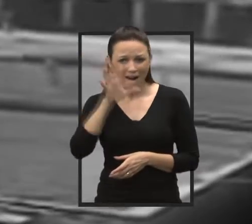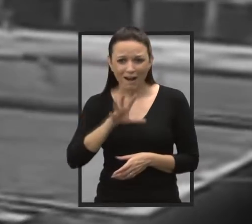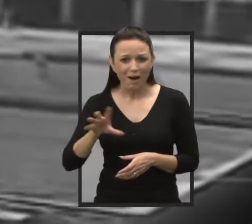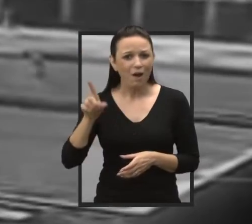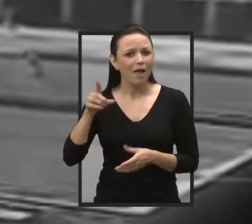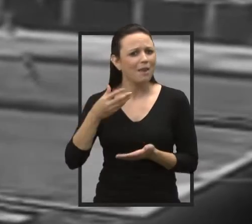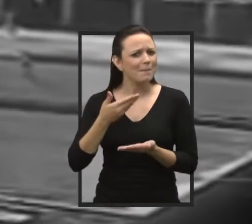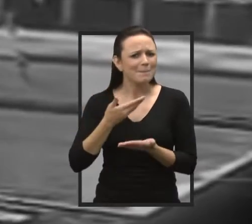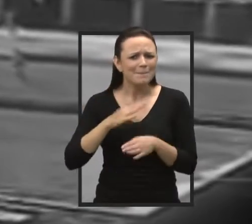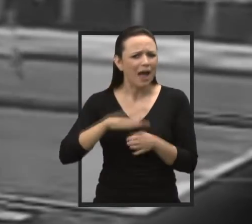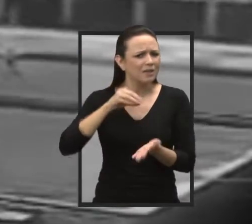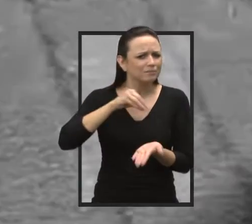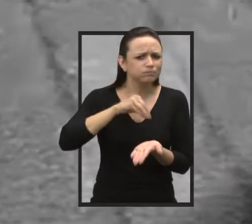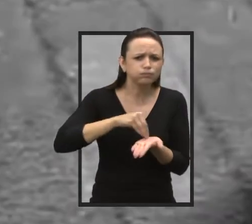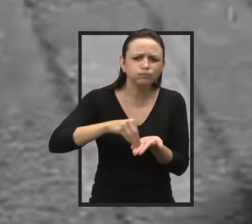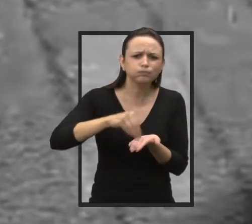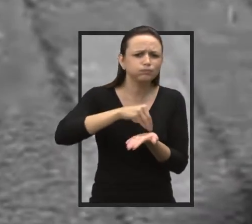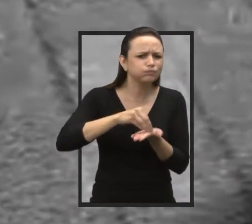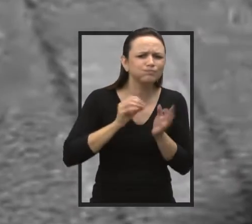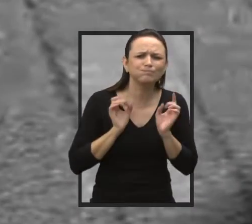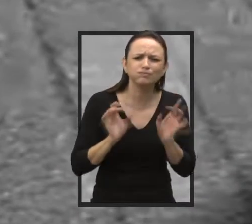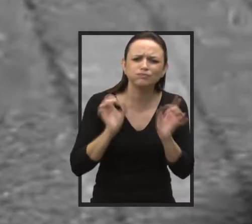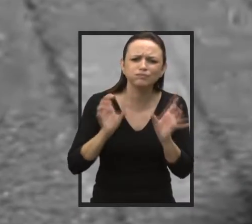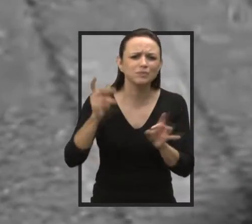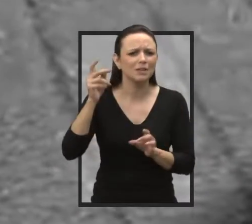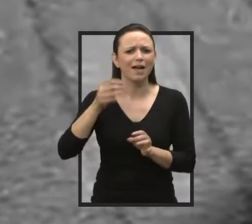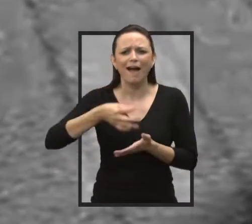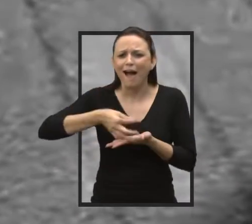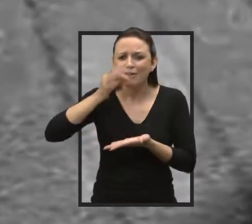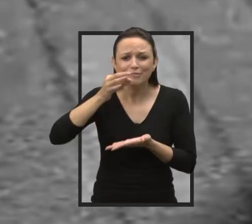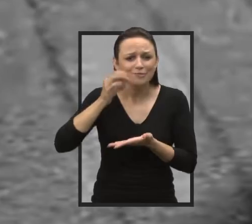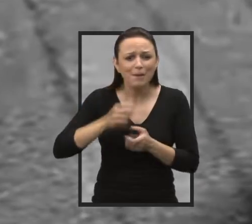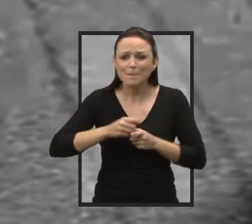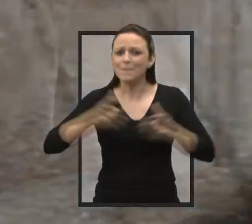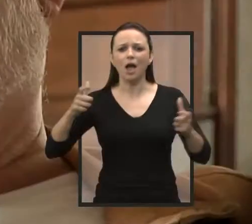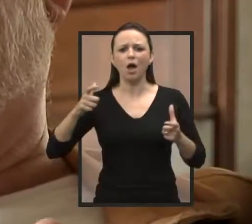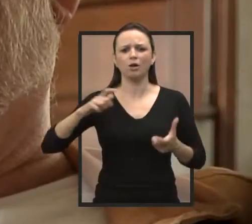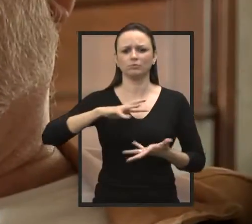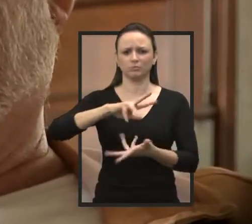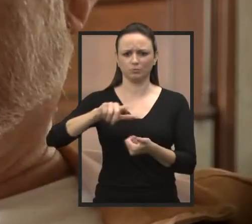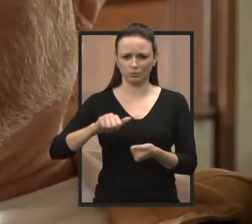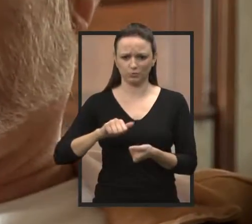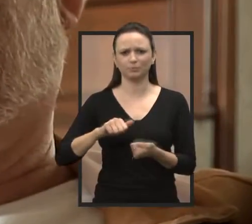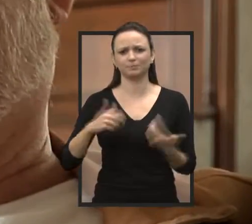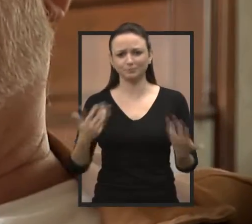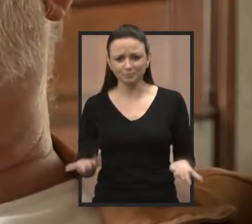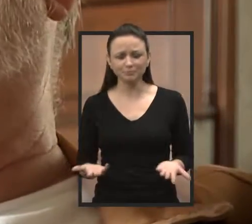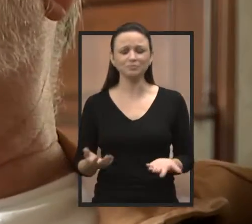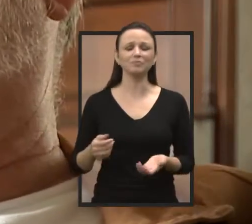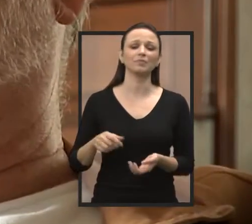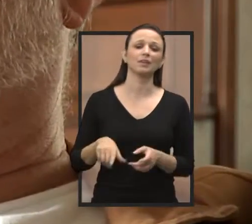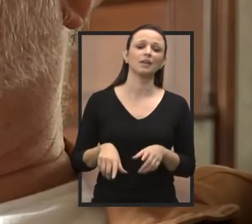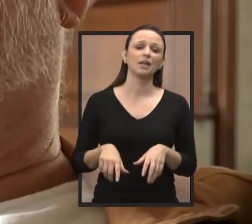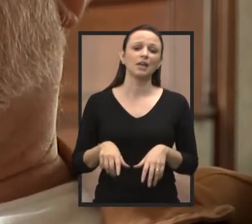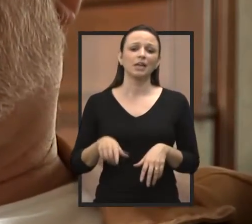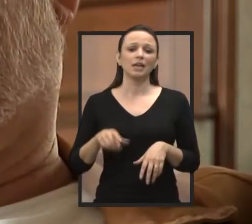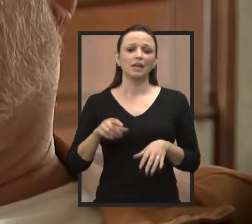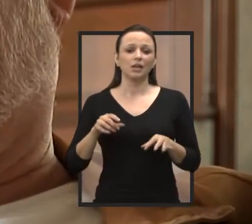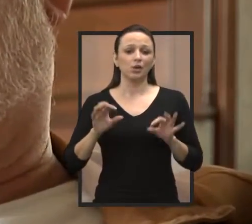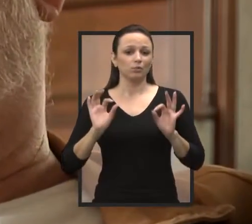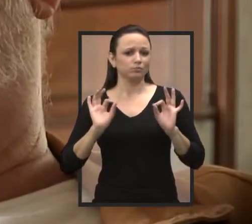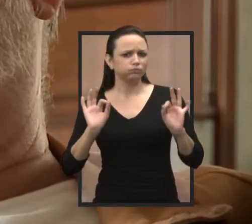do planeta. Então, era dinheiro que não acabava mais. E, coincidentemente, a suntuosidade da